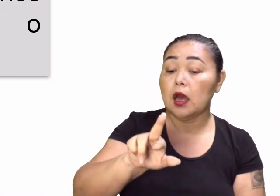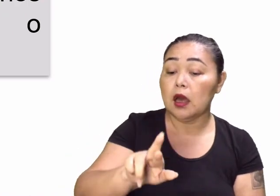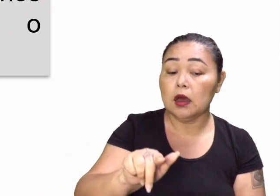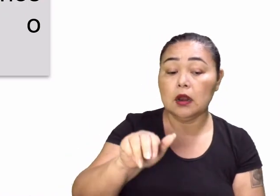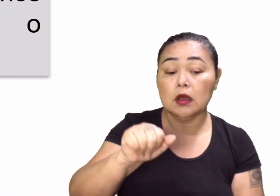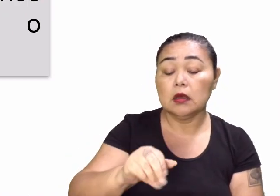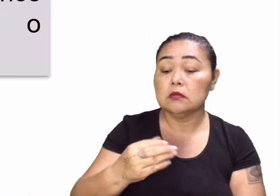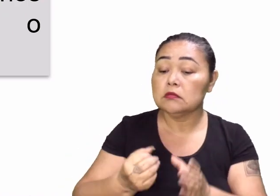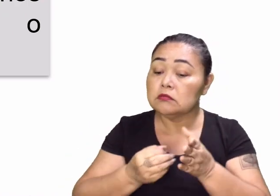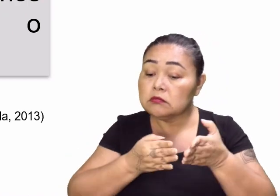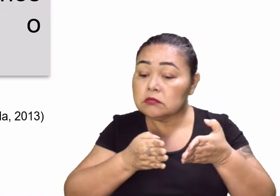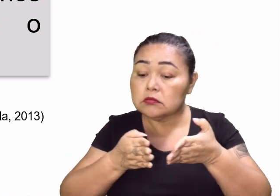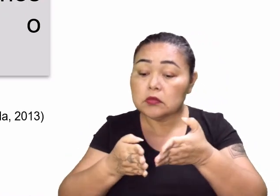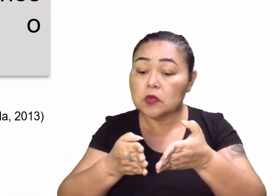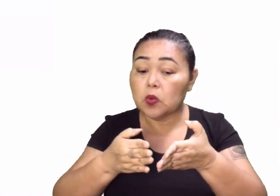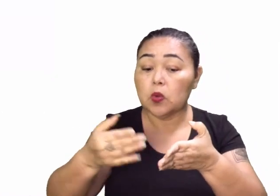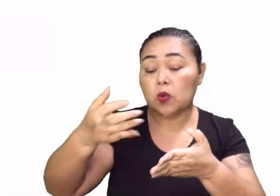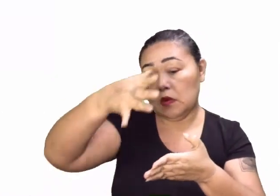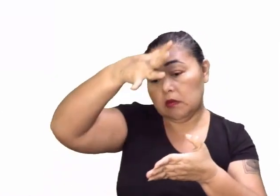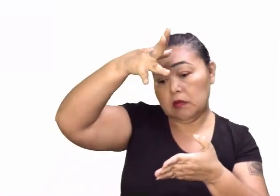Mato Grosso.